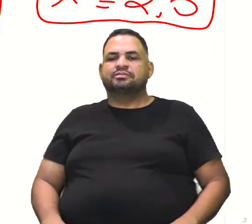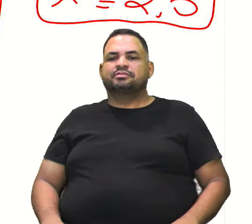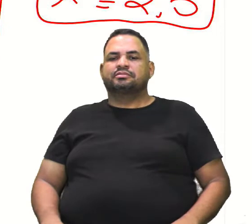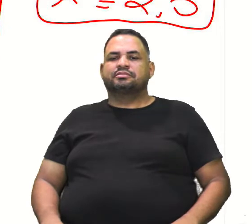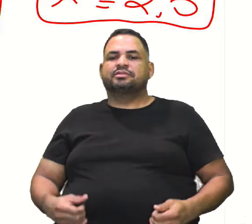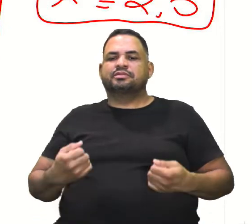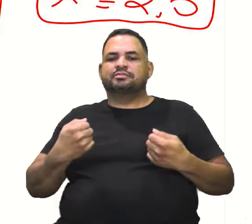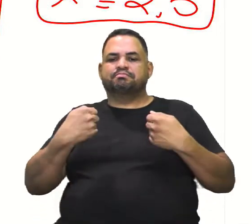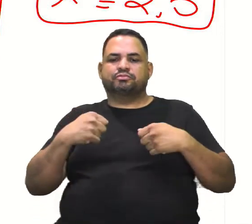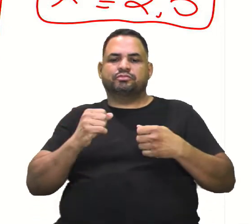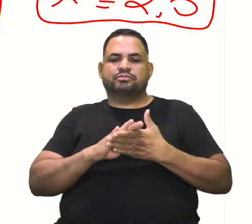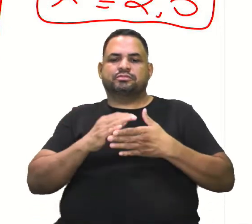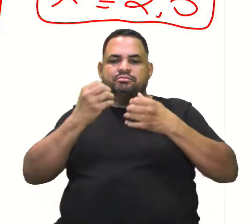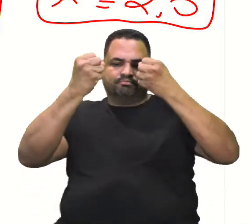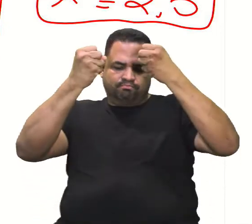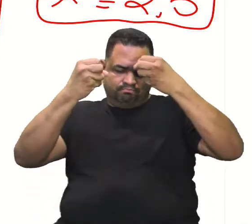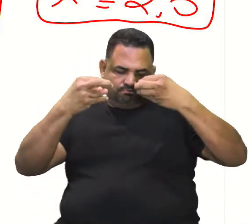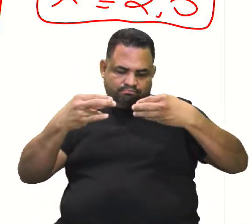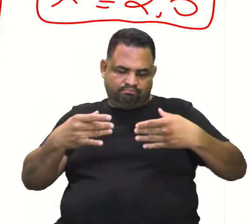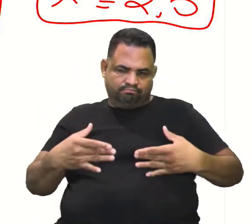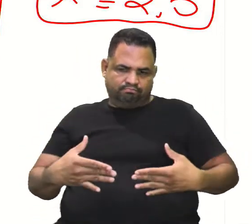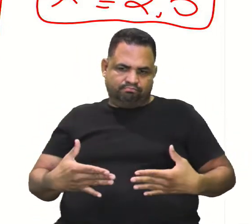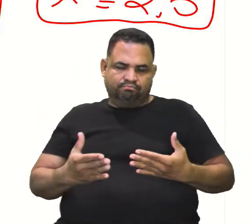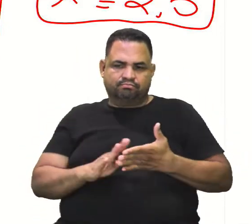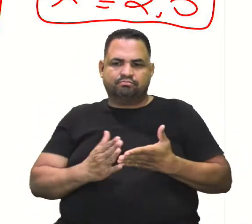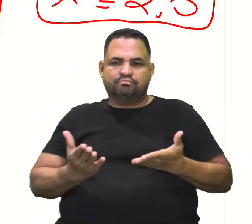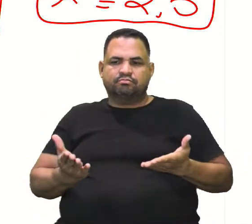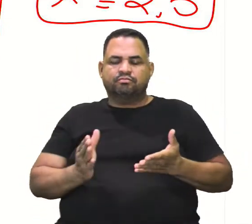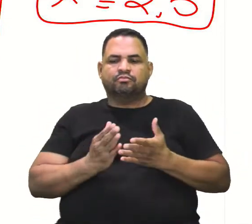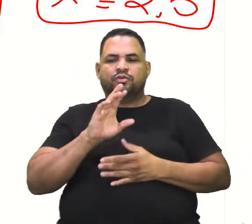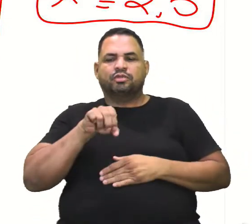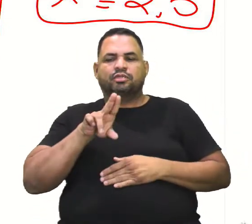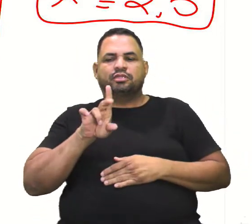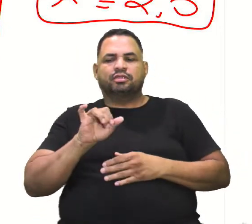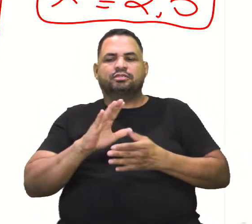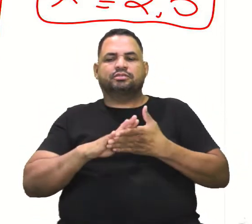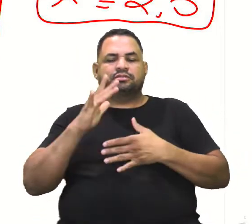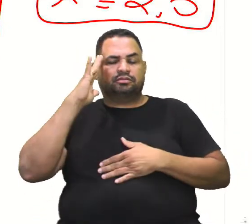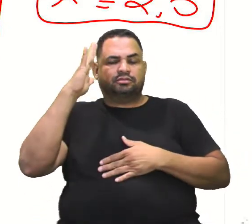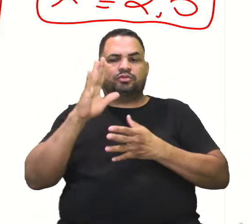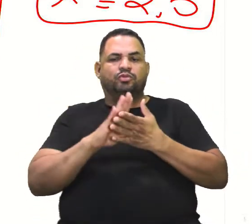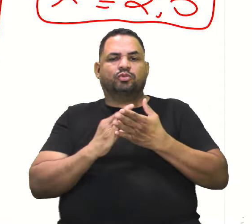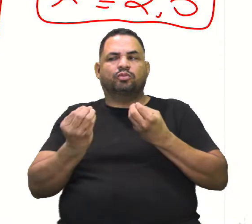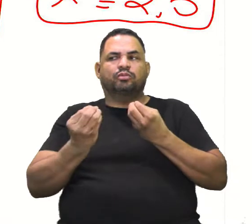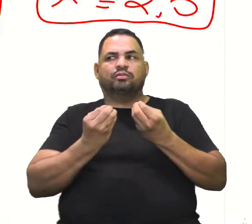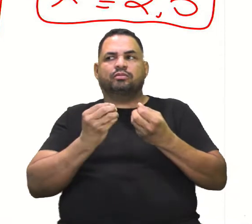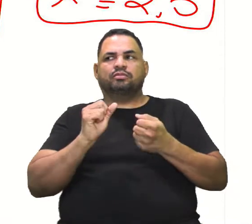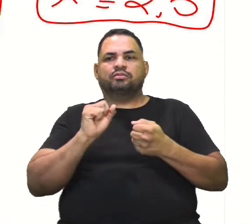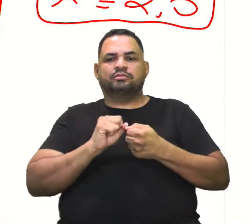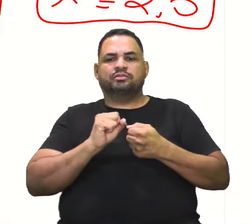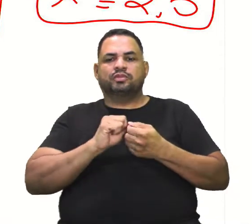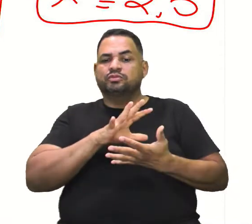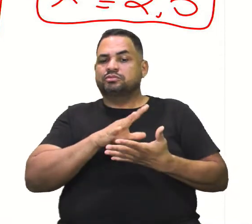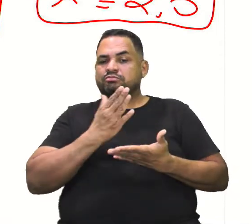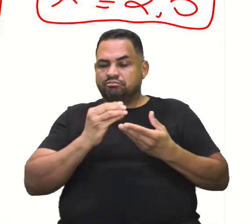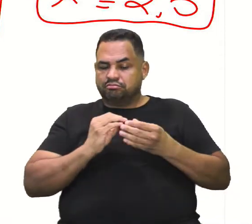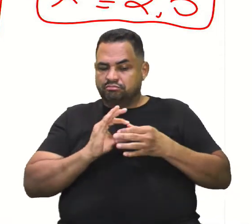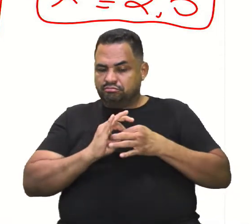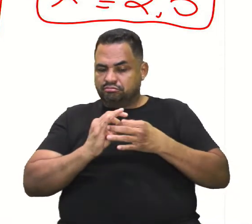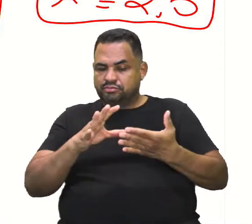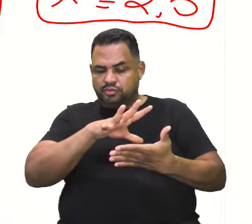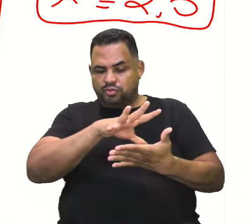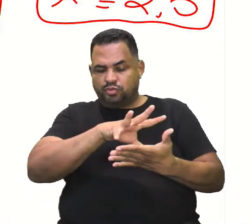podia explanar um pouquinho com eles, já que falamos lá atrás sobre unidade imaginária, mostrar aqui como que nós faríamos, deixar eles copiar primeiro ali